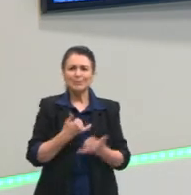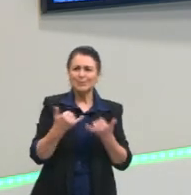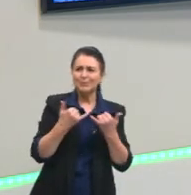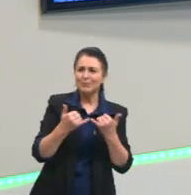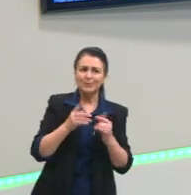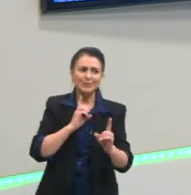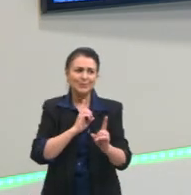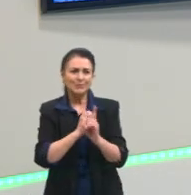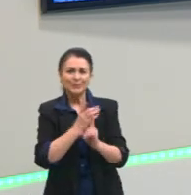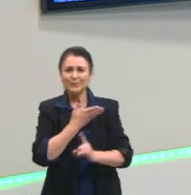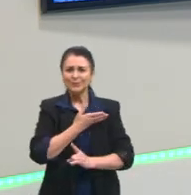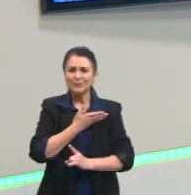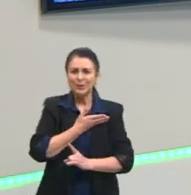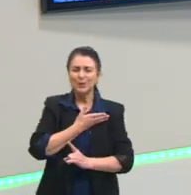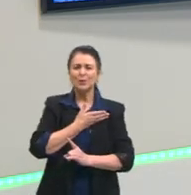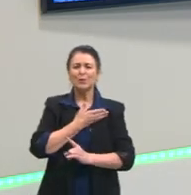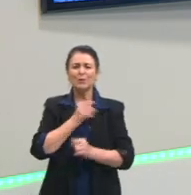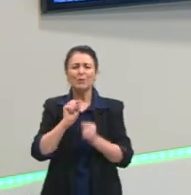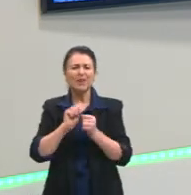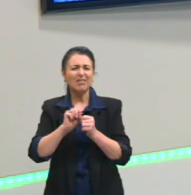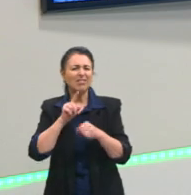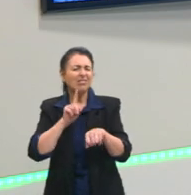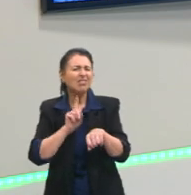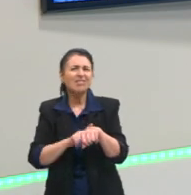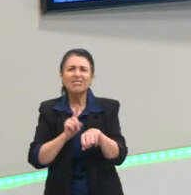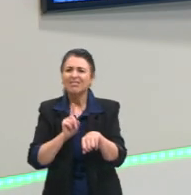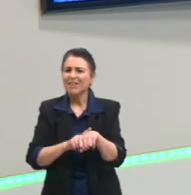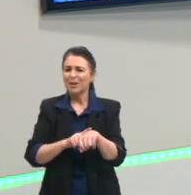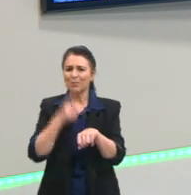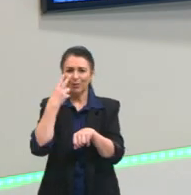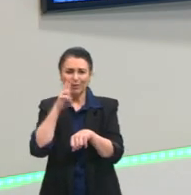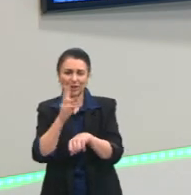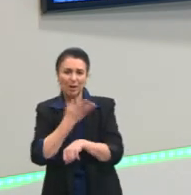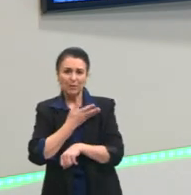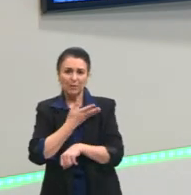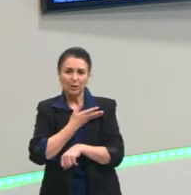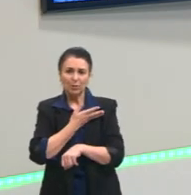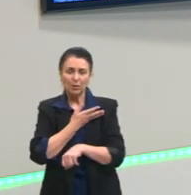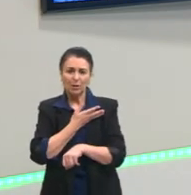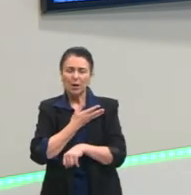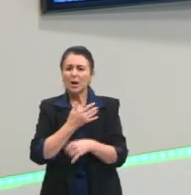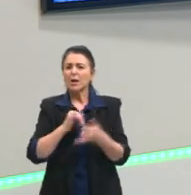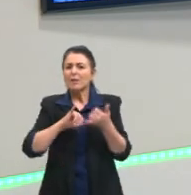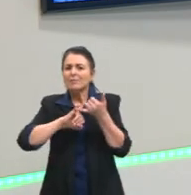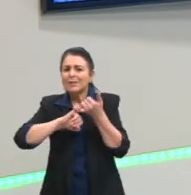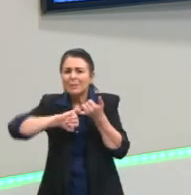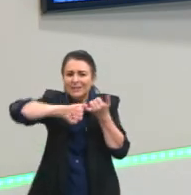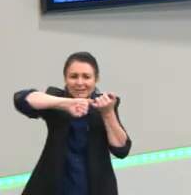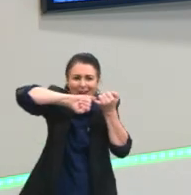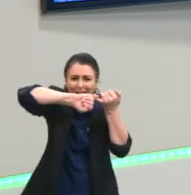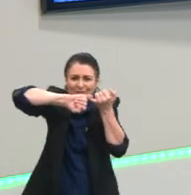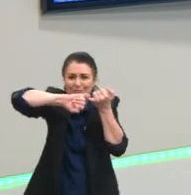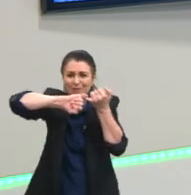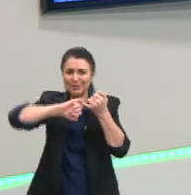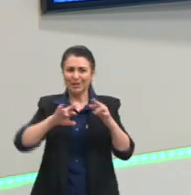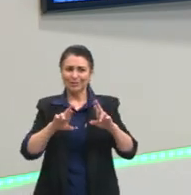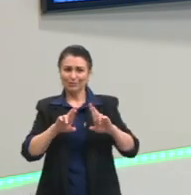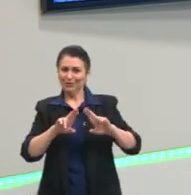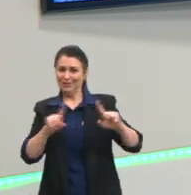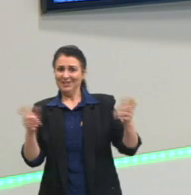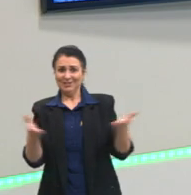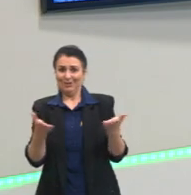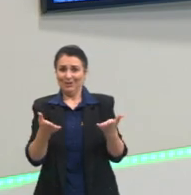né de longa data enfim e e muitas vezes essas amizades não fluem tanto como fluir no passado já